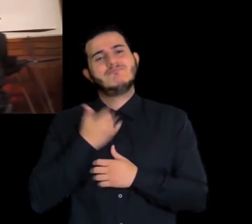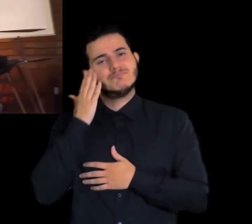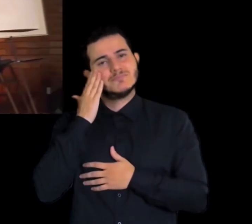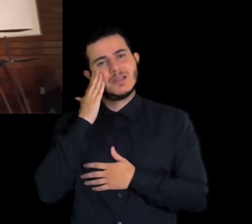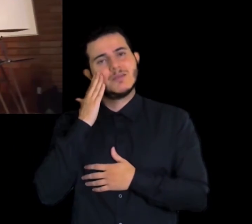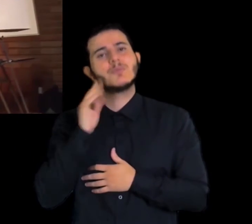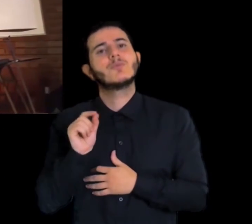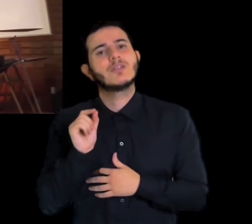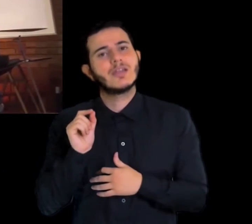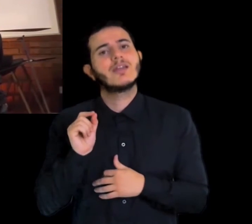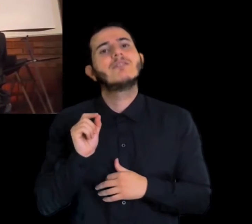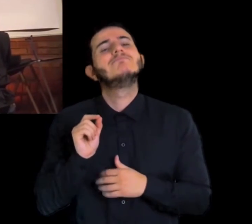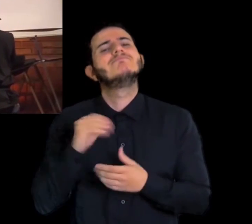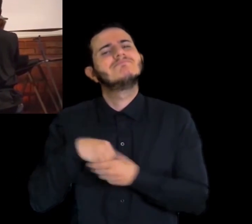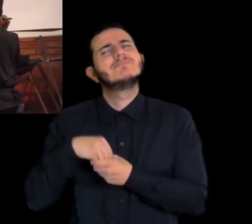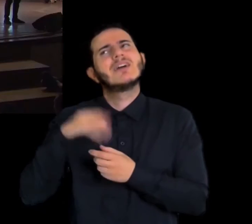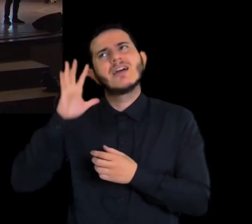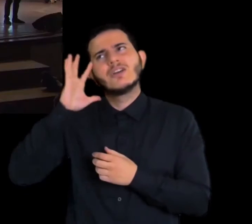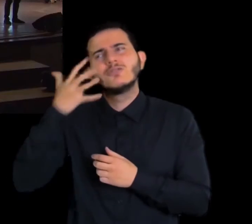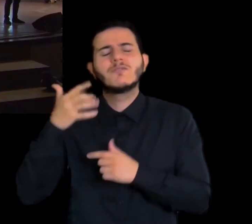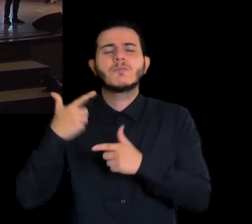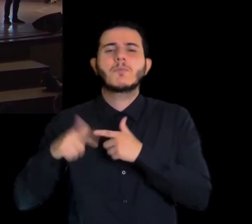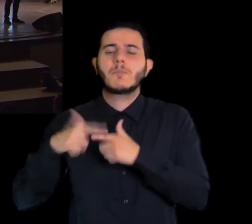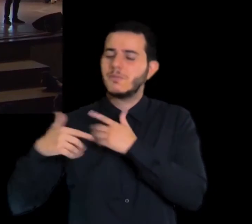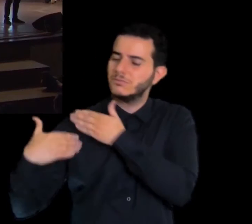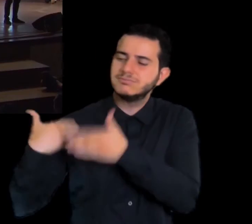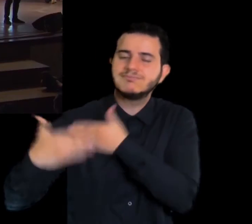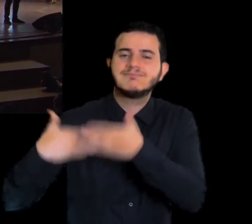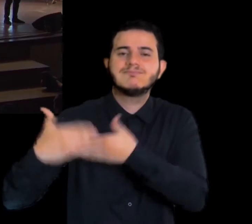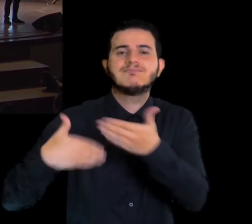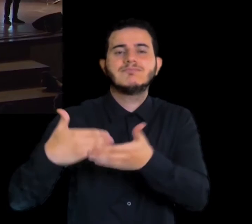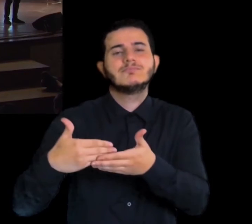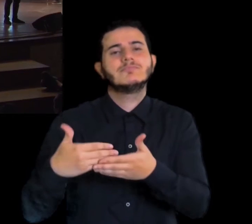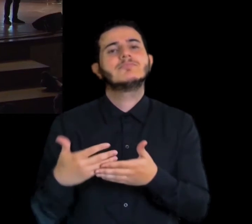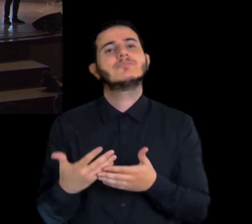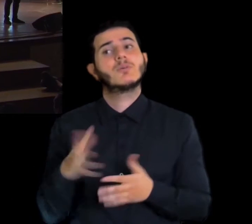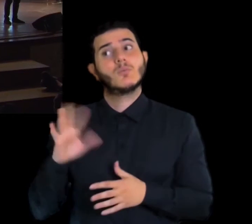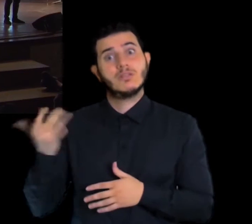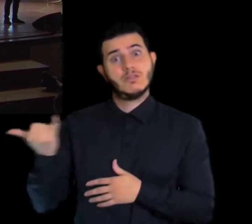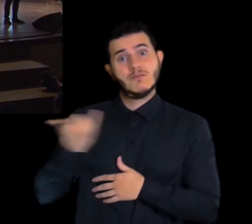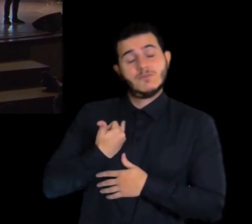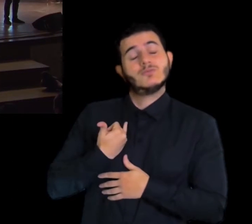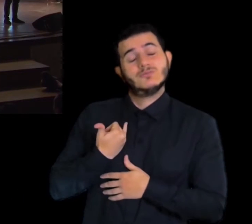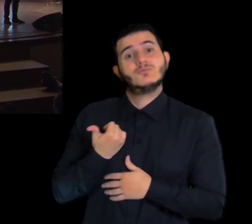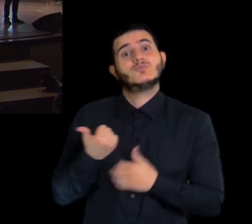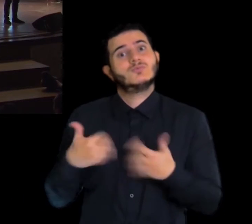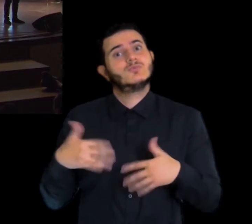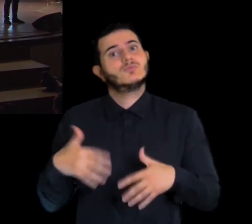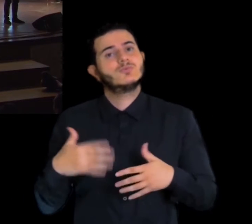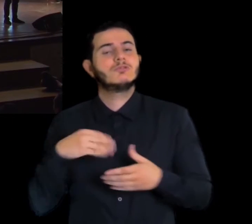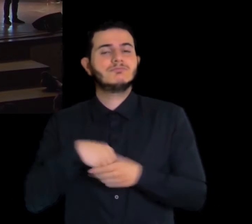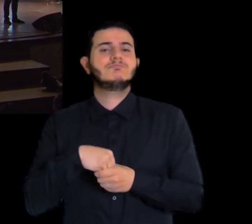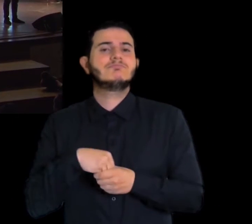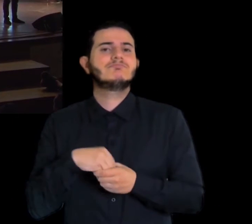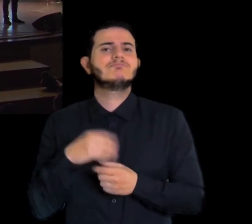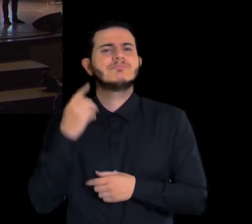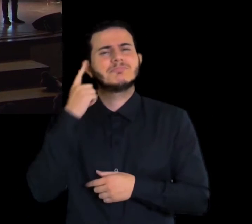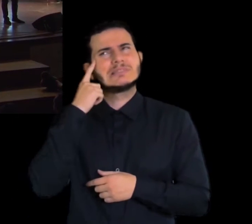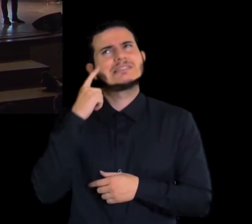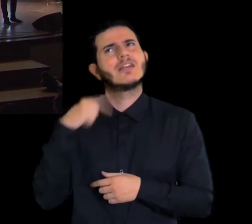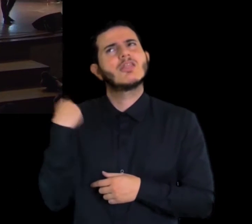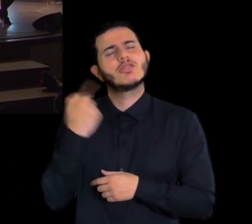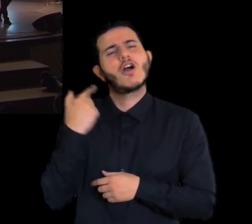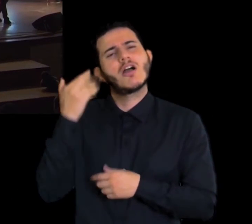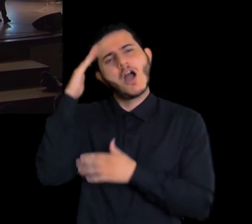Né? Então tem gente solucionando, cara, o tempo todo. E a hora que ele me falou, fiquei com aquilo, né? Eu falei, não, a gente tem que